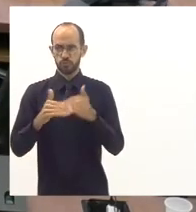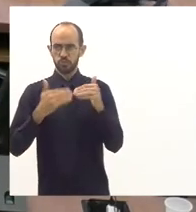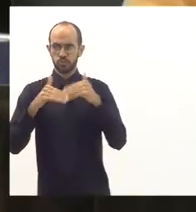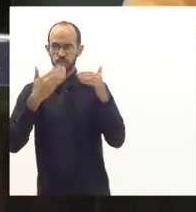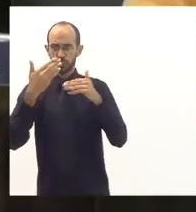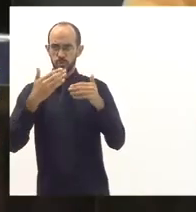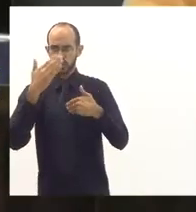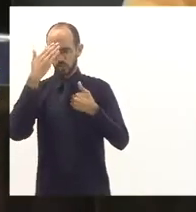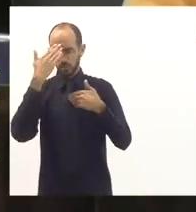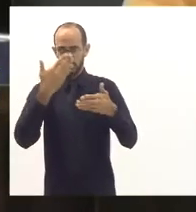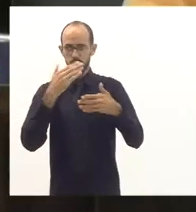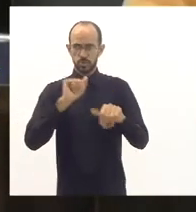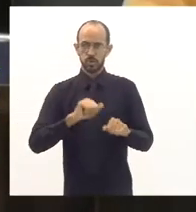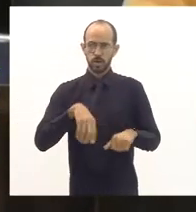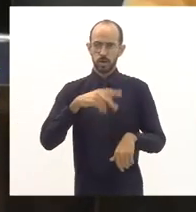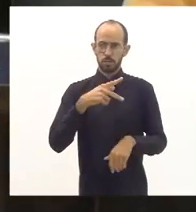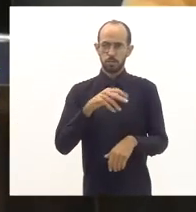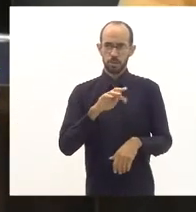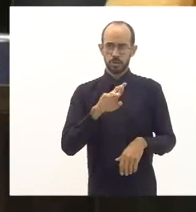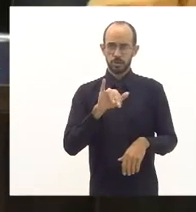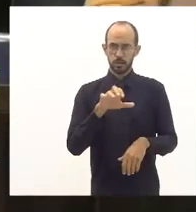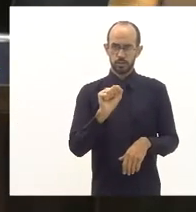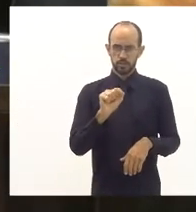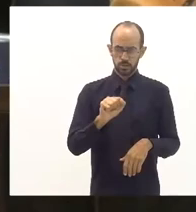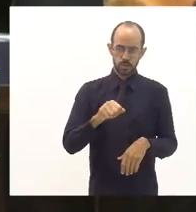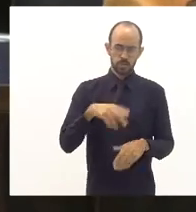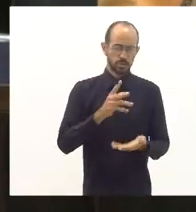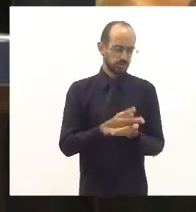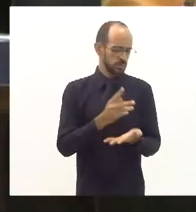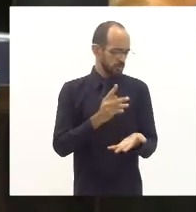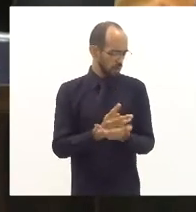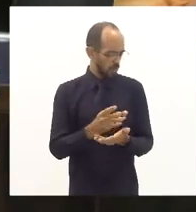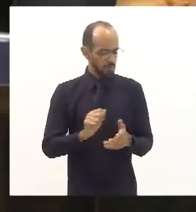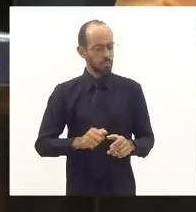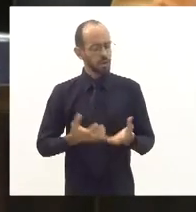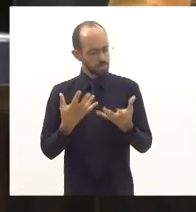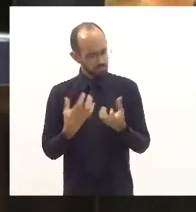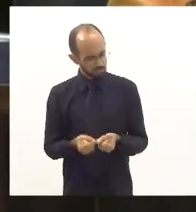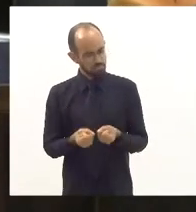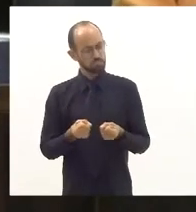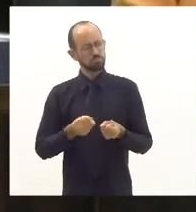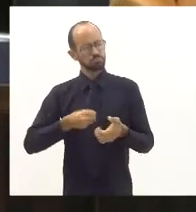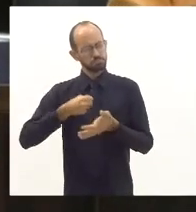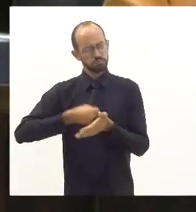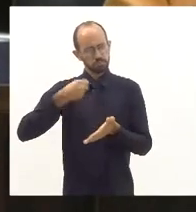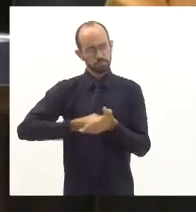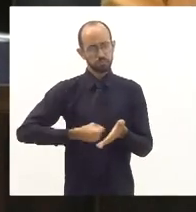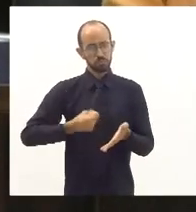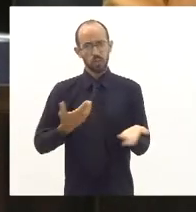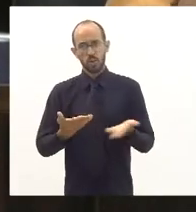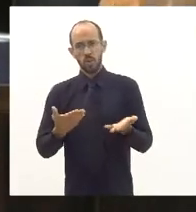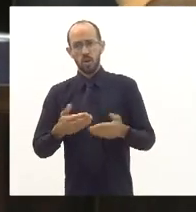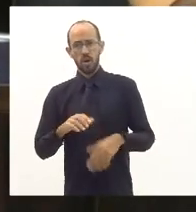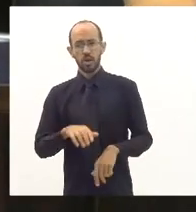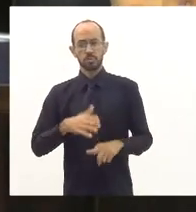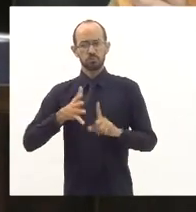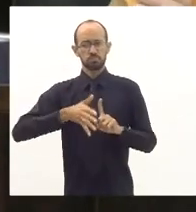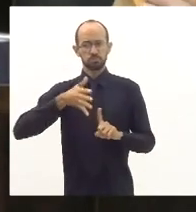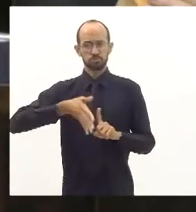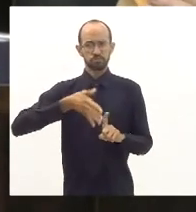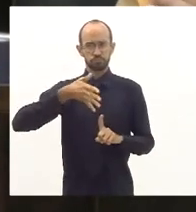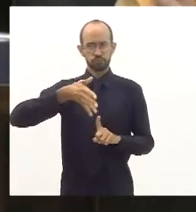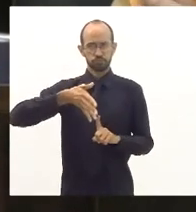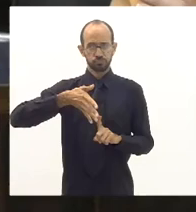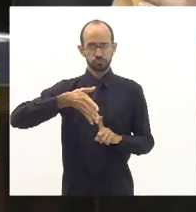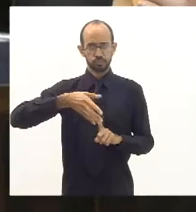a doutora Patrícia Carvão, sempre disposta, combativa. E vamos ouvir agora, então,